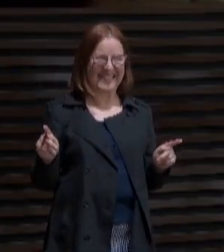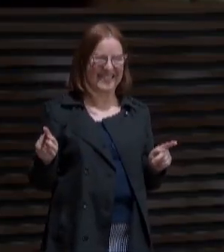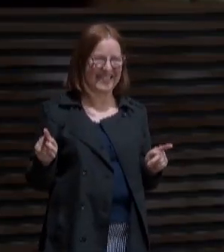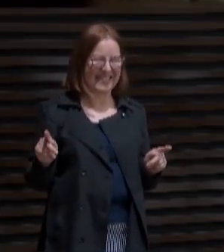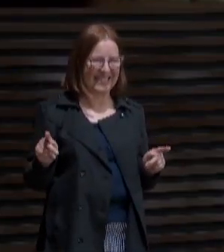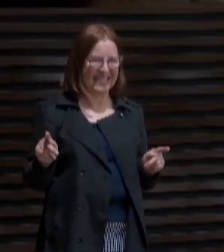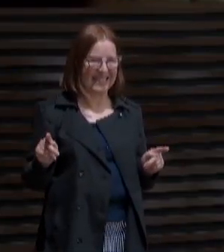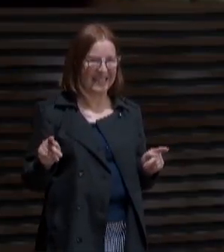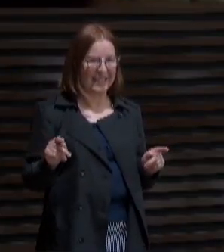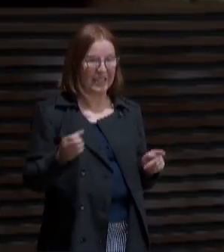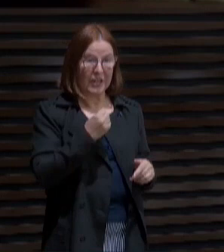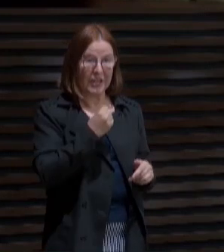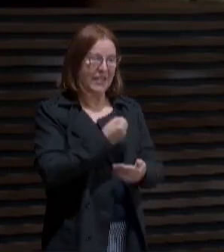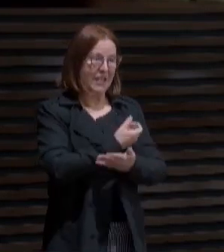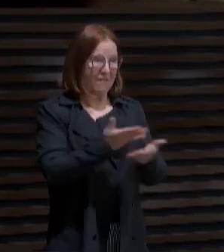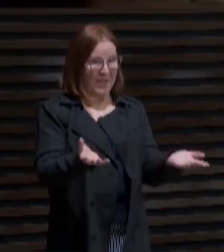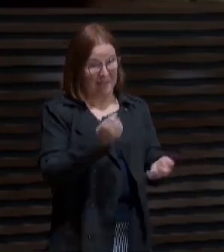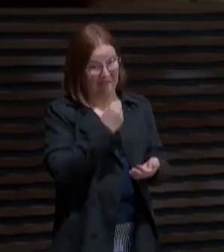Como é que vocês estão?